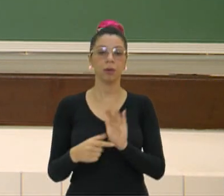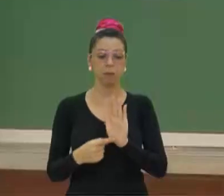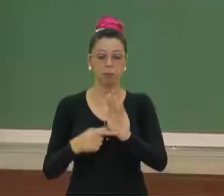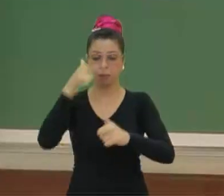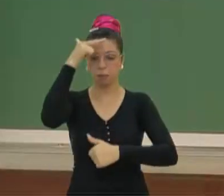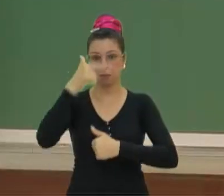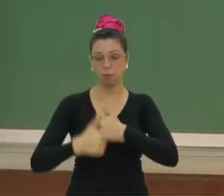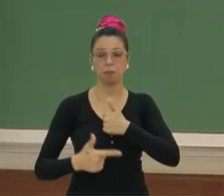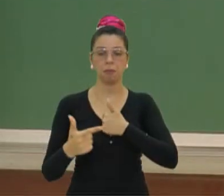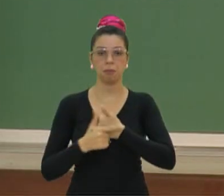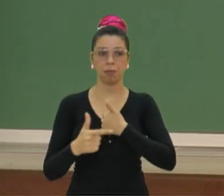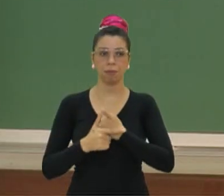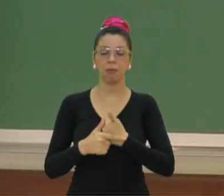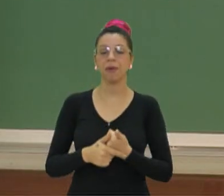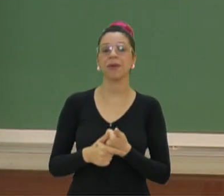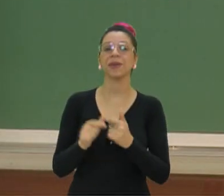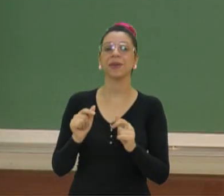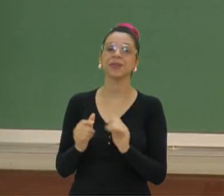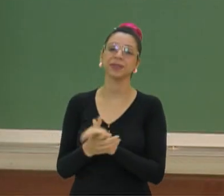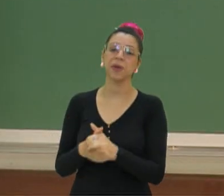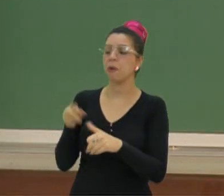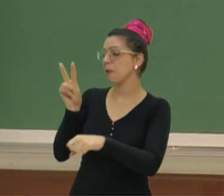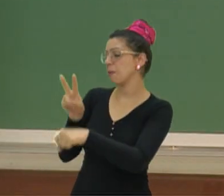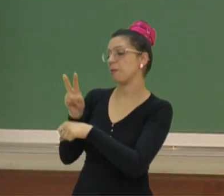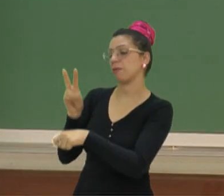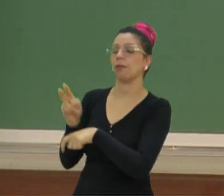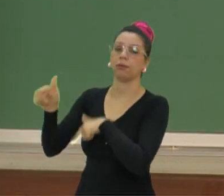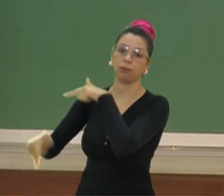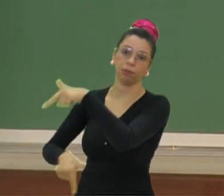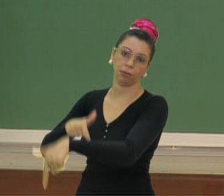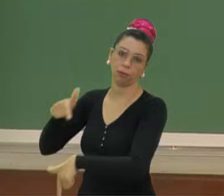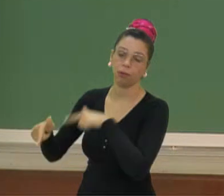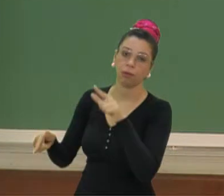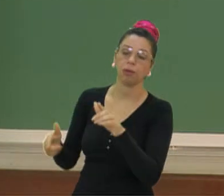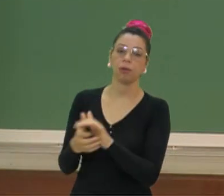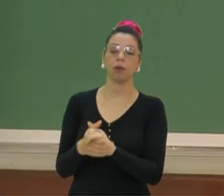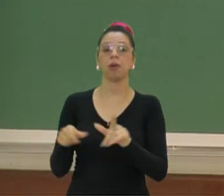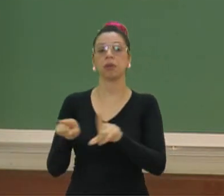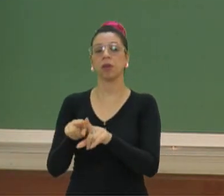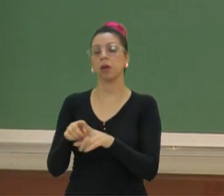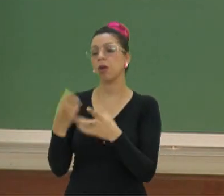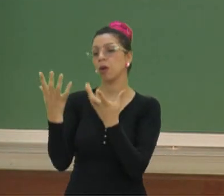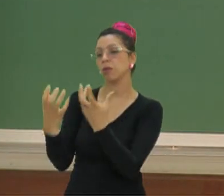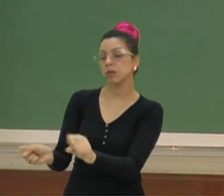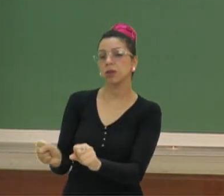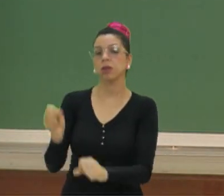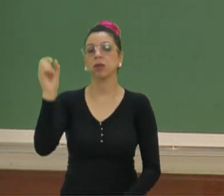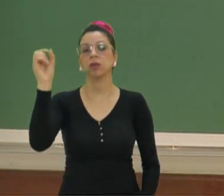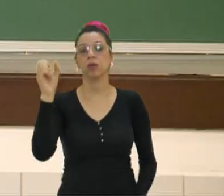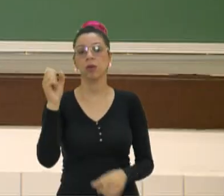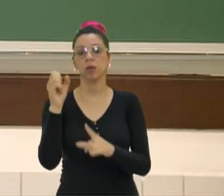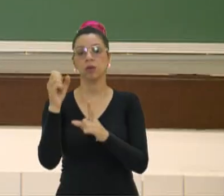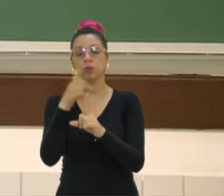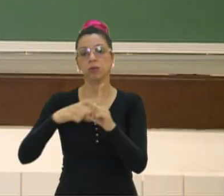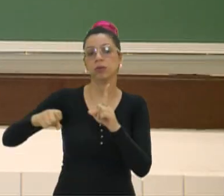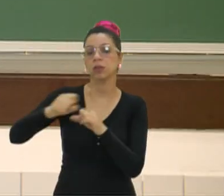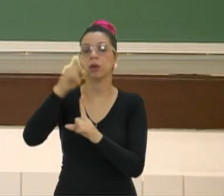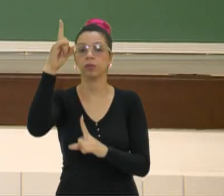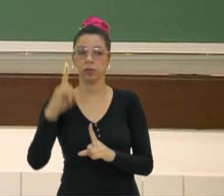do Vargas, o protetor dos trabalhadores, o propiciador das conquistas sociais ou o doador dos direitos